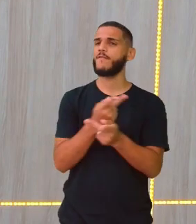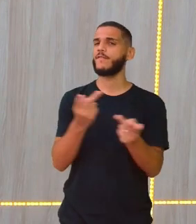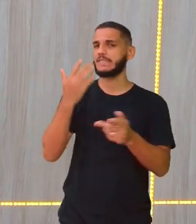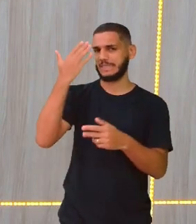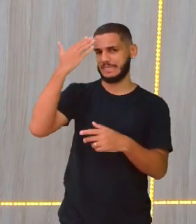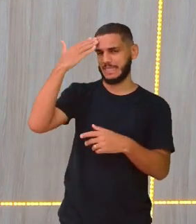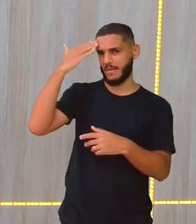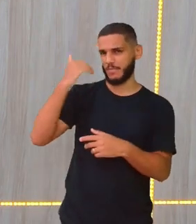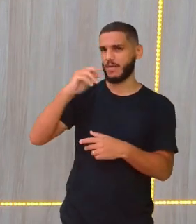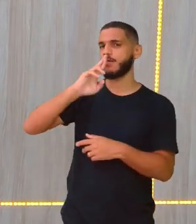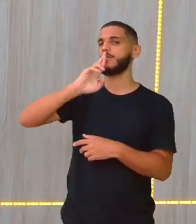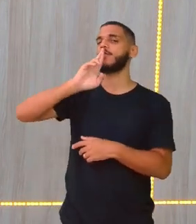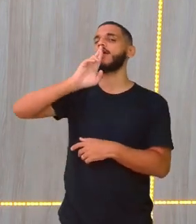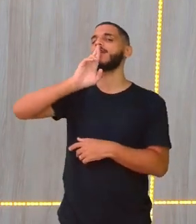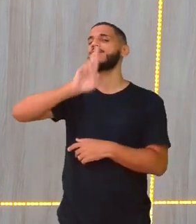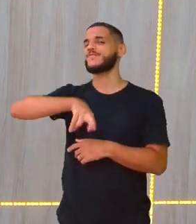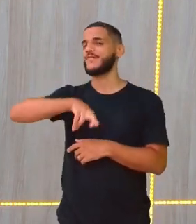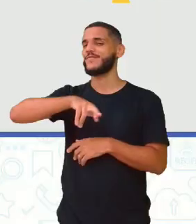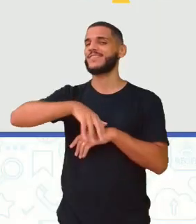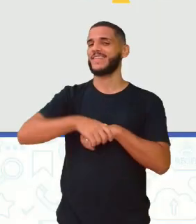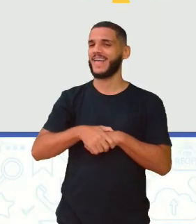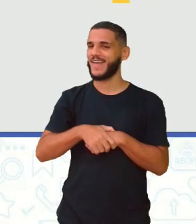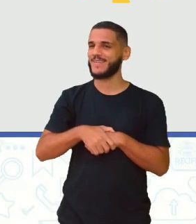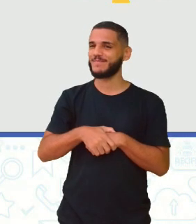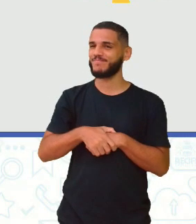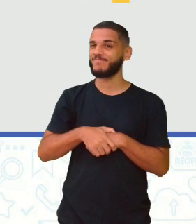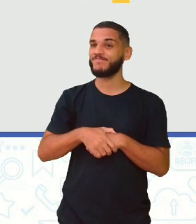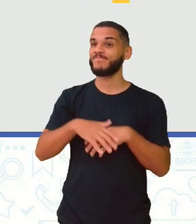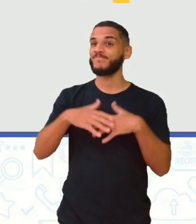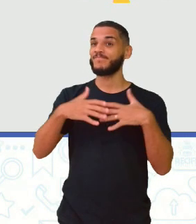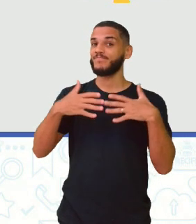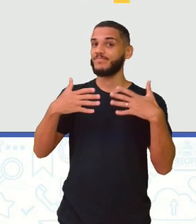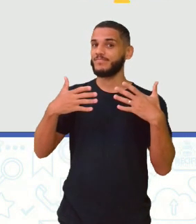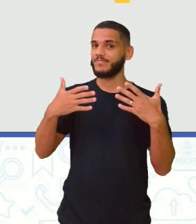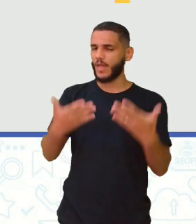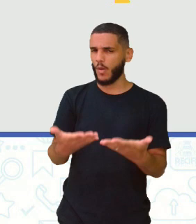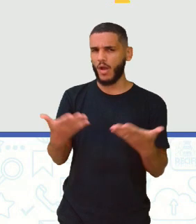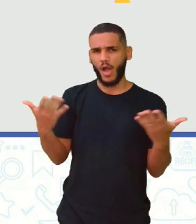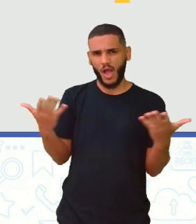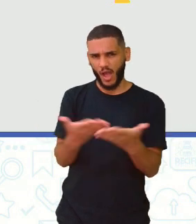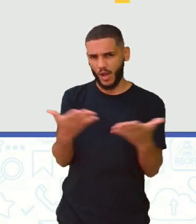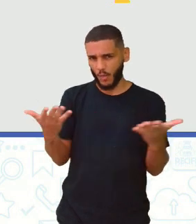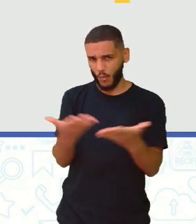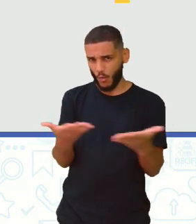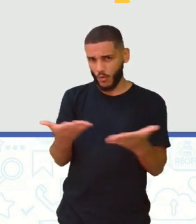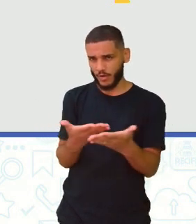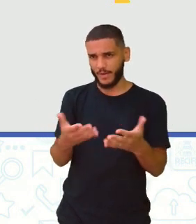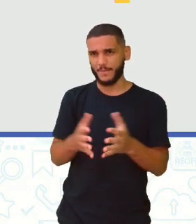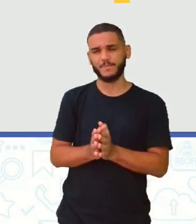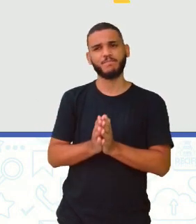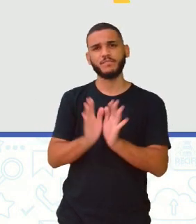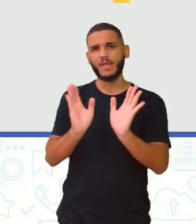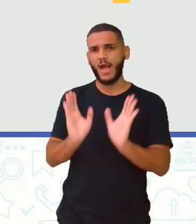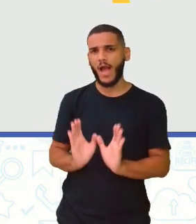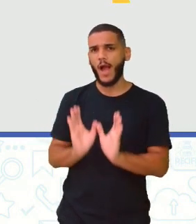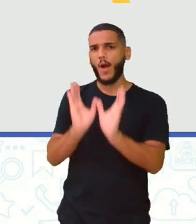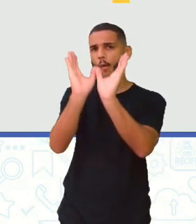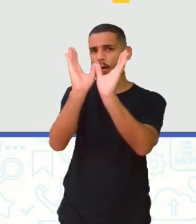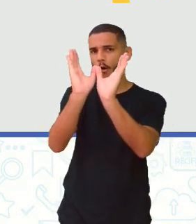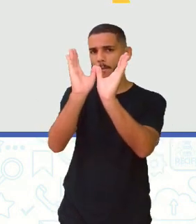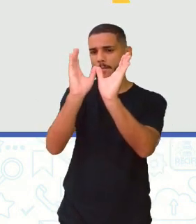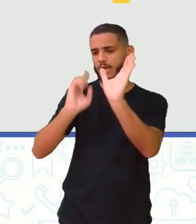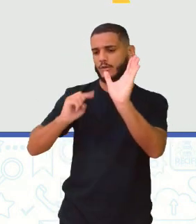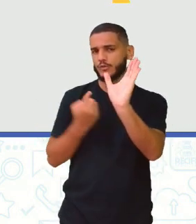disso, responda. Em que edição estamos? Né? A Copa que agora a gente